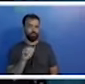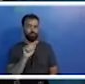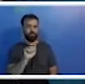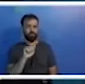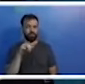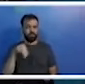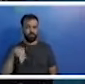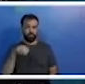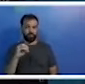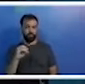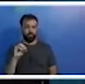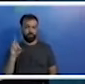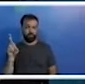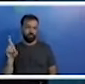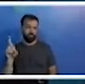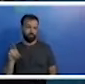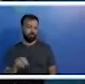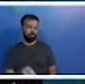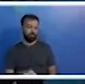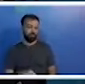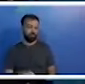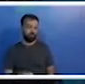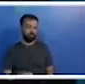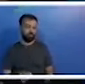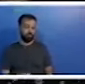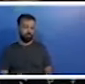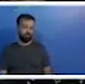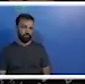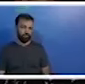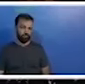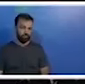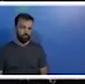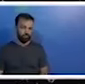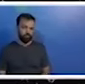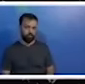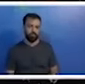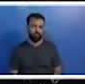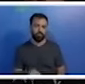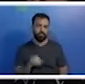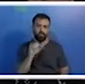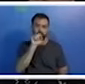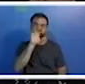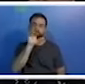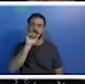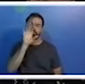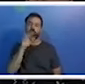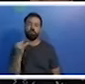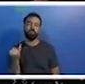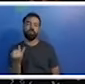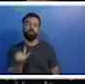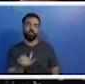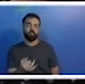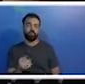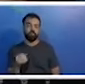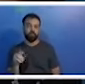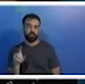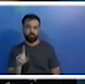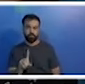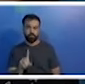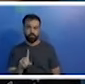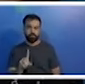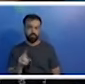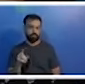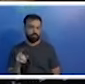a primeira mensagem que nós estamos vendo a partir de uma imagem e quantas vezes a gente abre a boca para falar essa palavra vamos lá